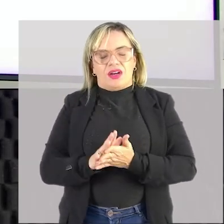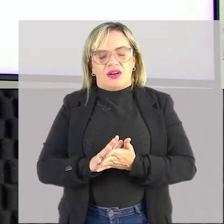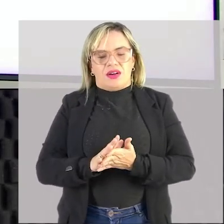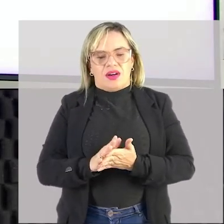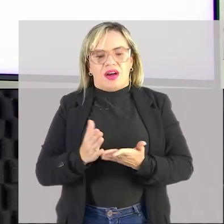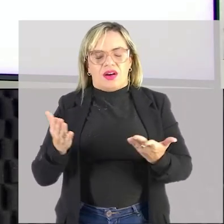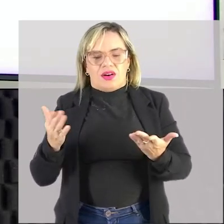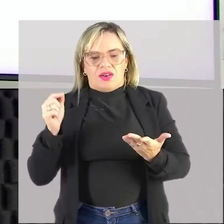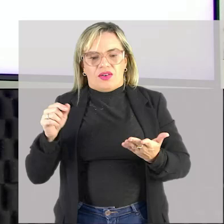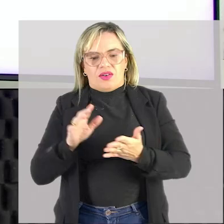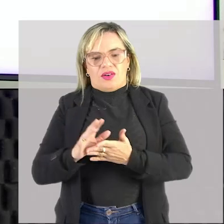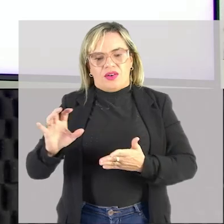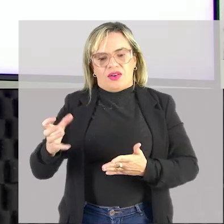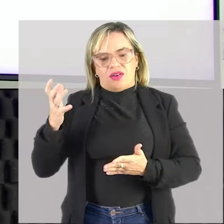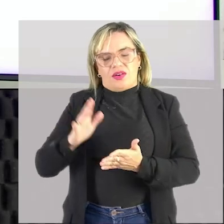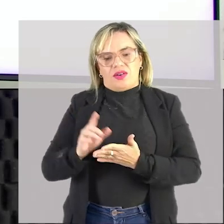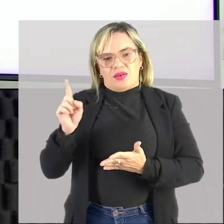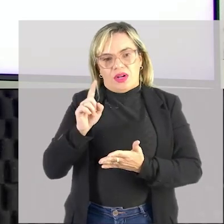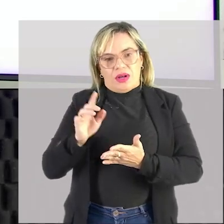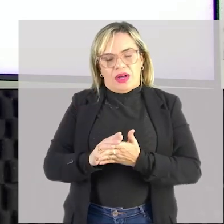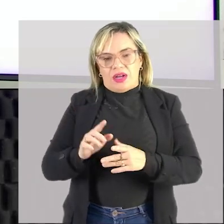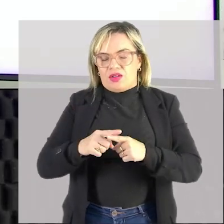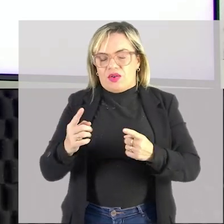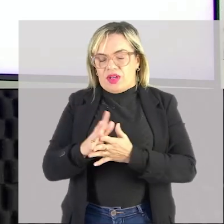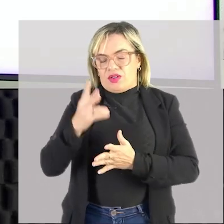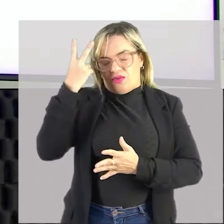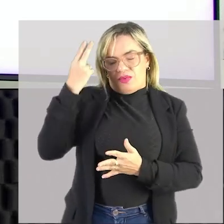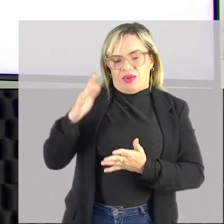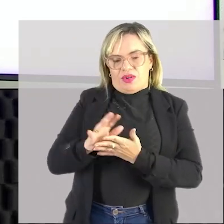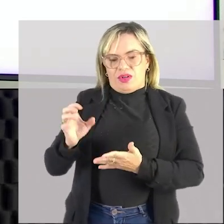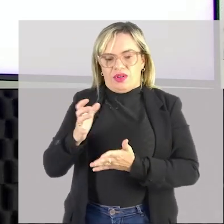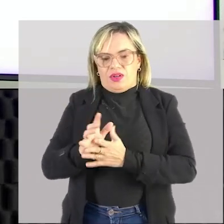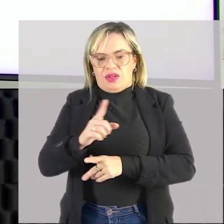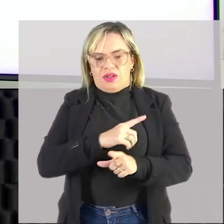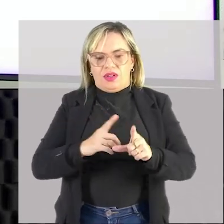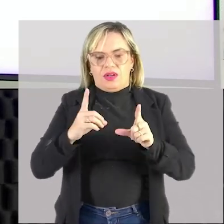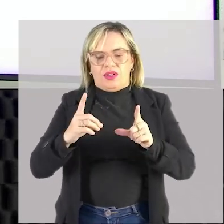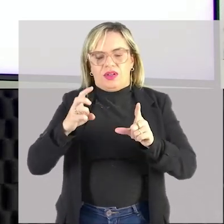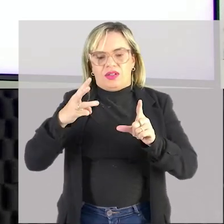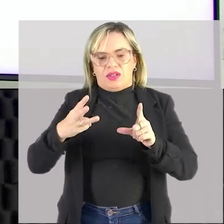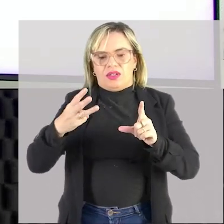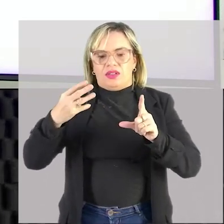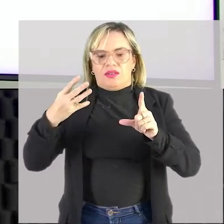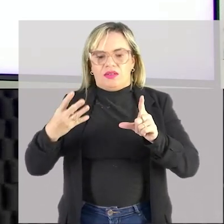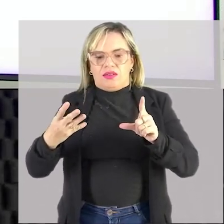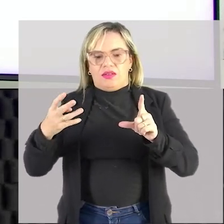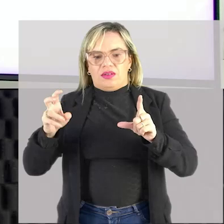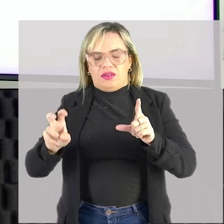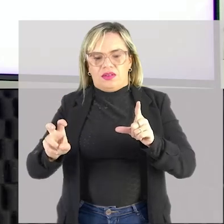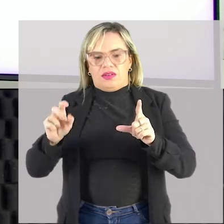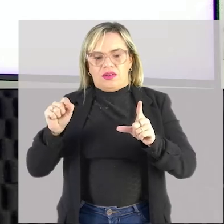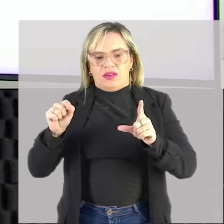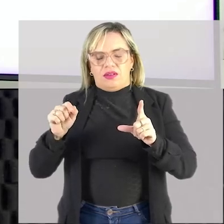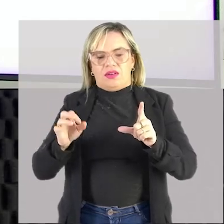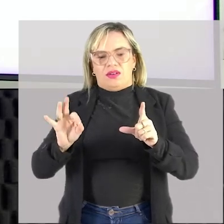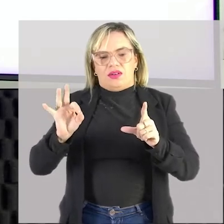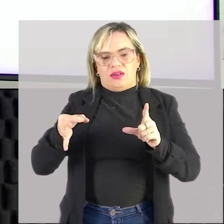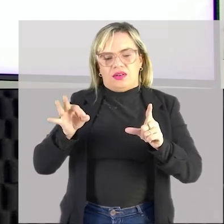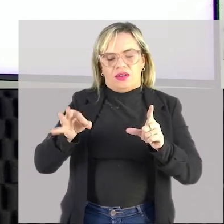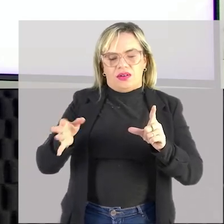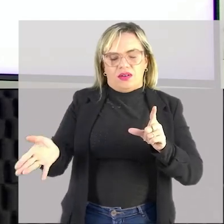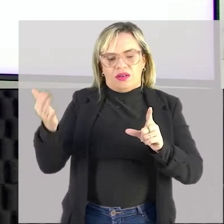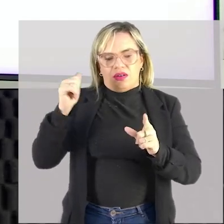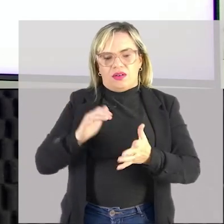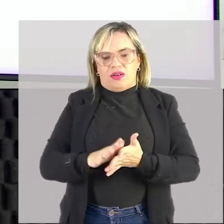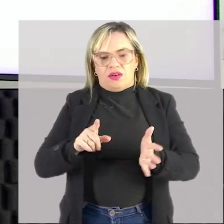é normal acontecer. Então, por isso que a resposta certa, a gente, a letra D, 3, 4 e 5 estão corretíssimas. Vamos